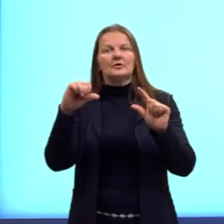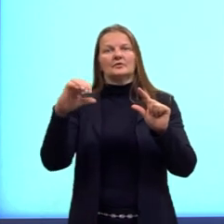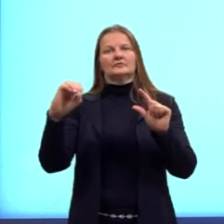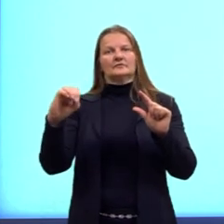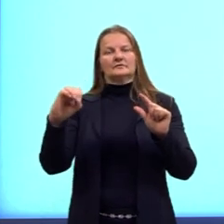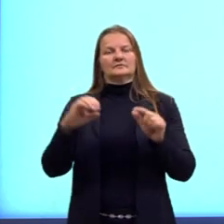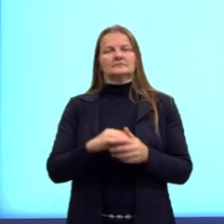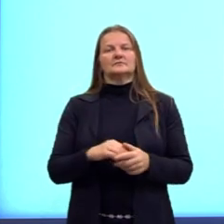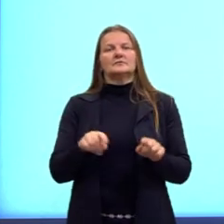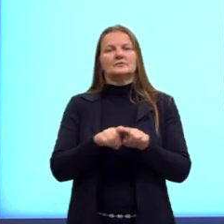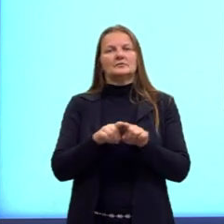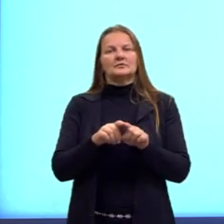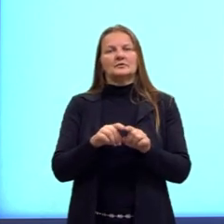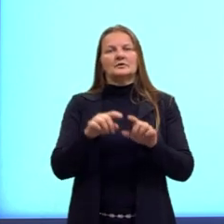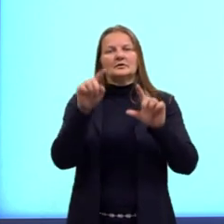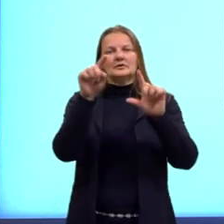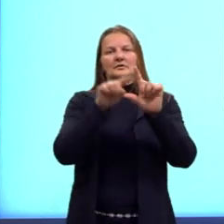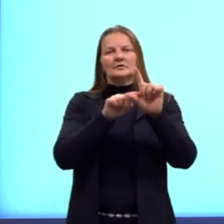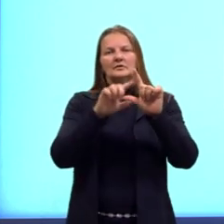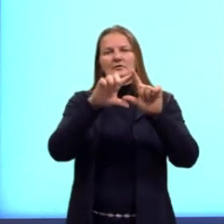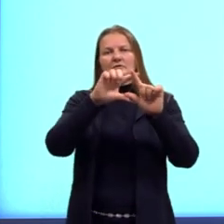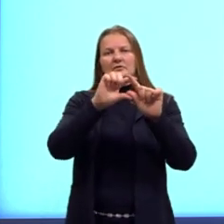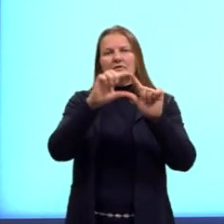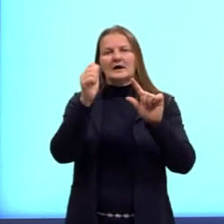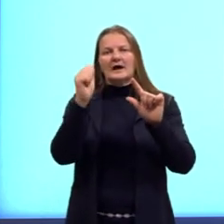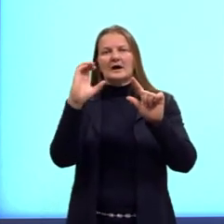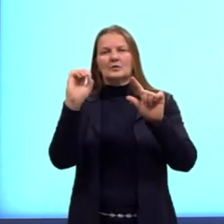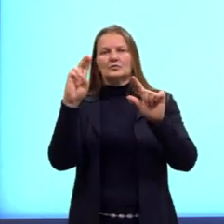tão chamado de triângulo acutângulo